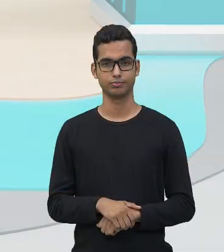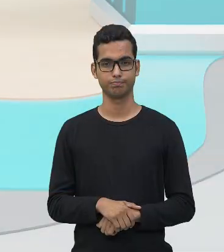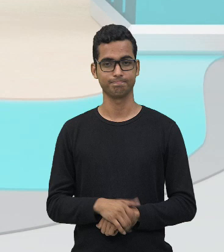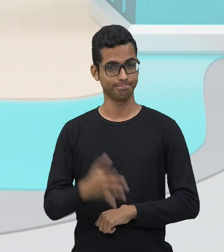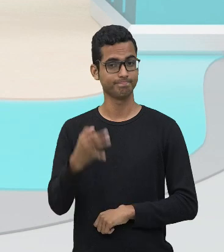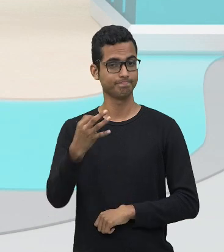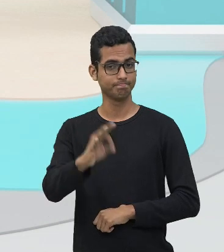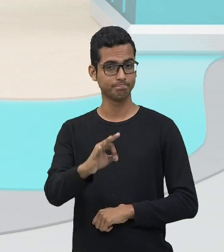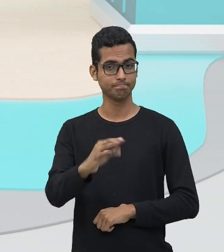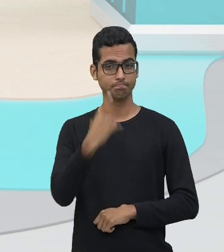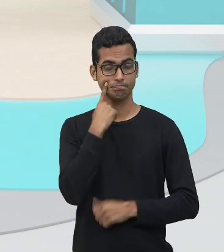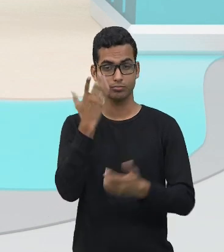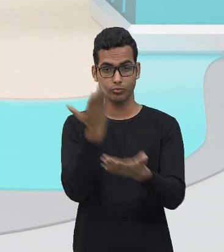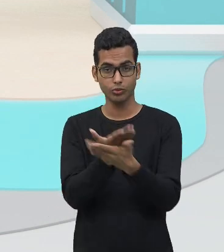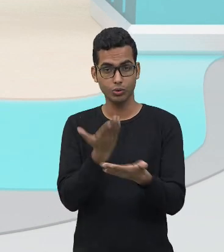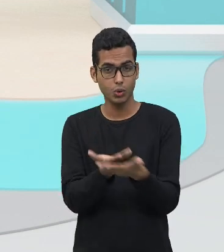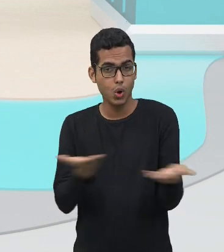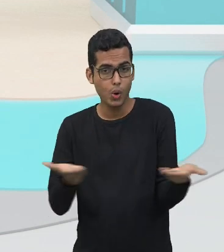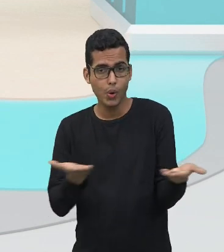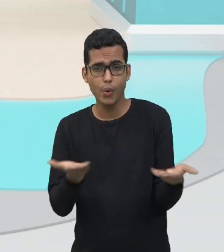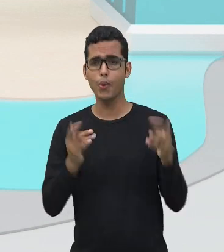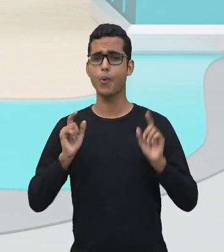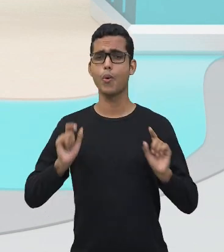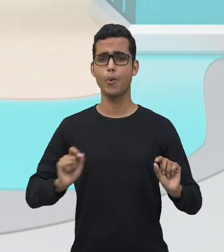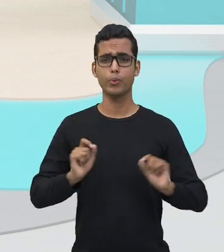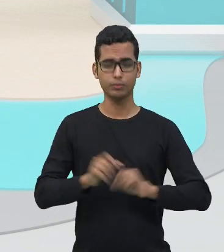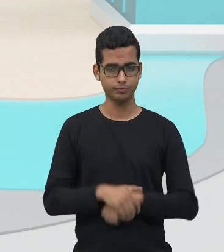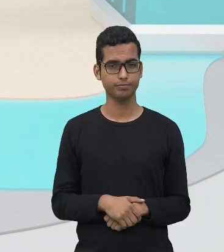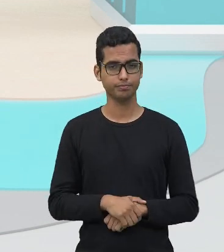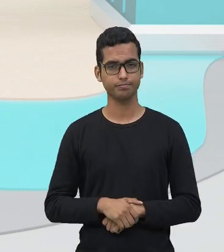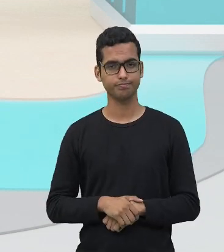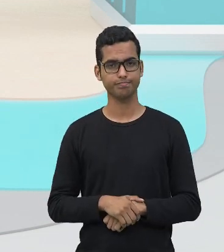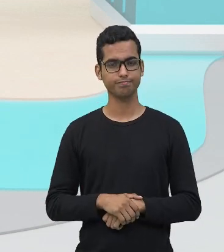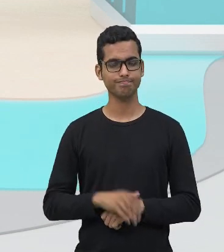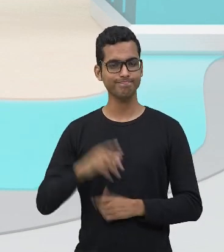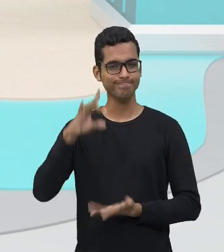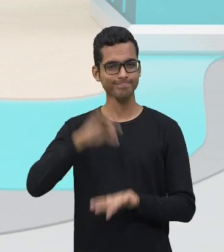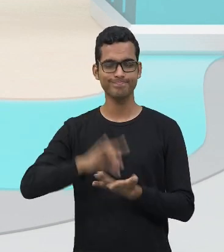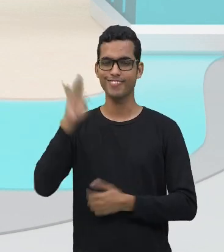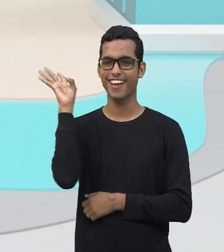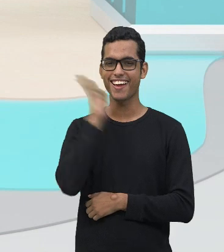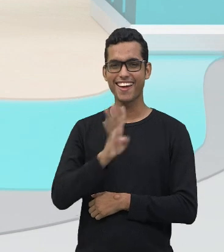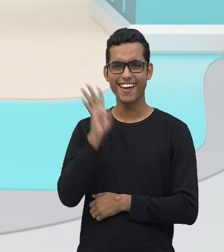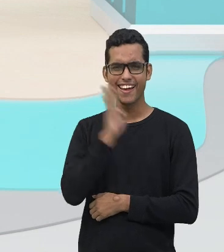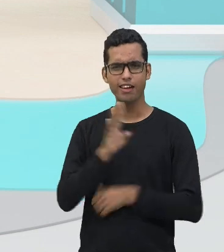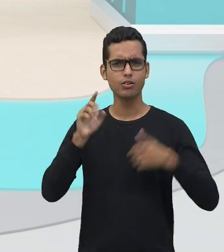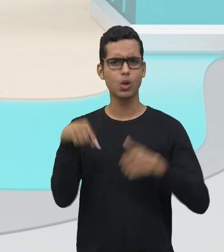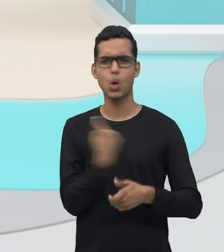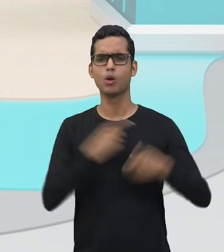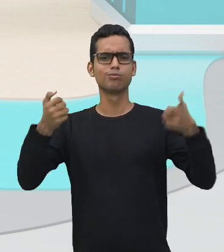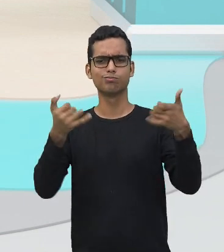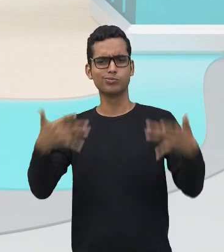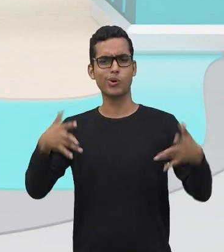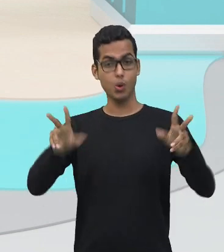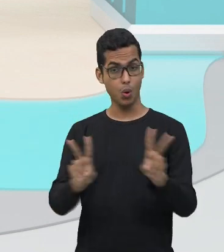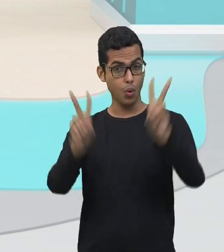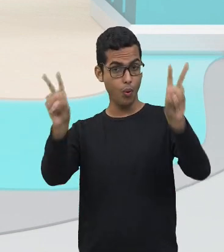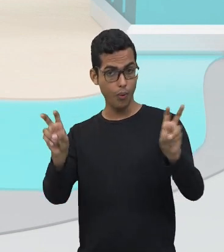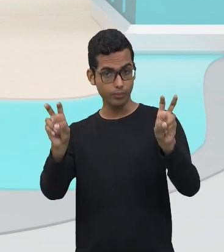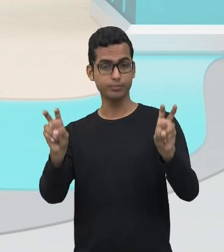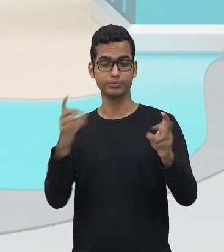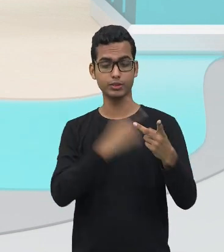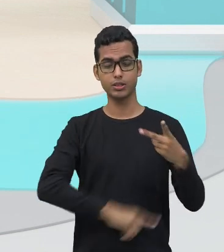Muito bem, a aula de hoje, ela está super legal. Nós vamos falar sobre tema e